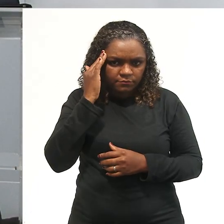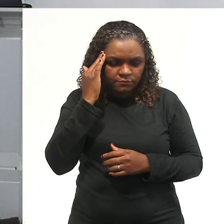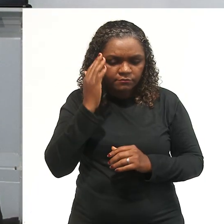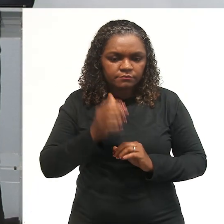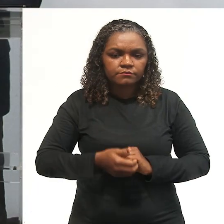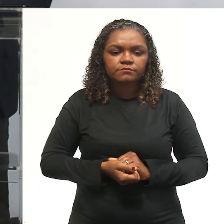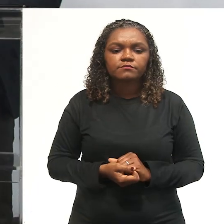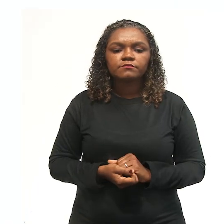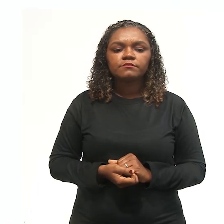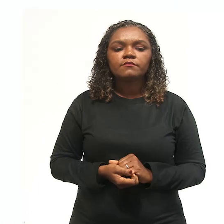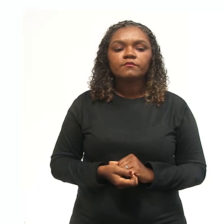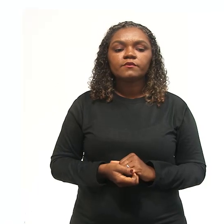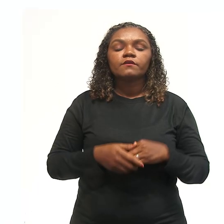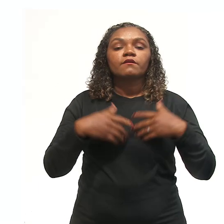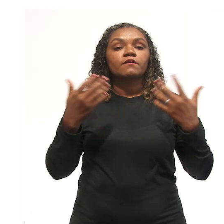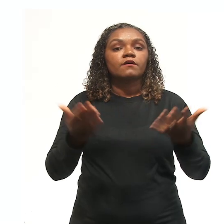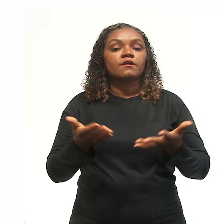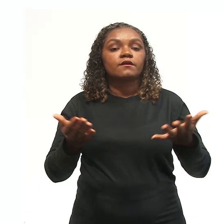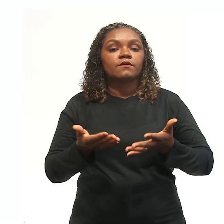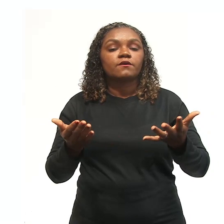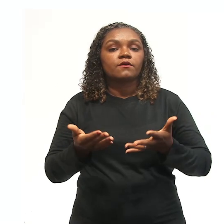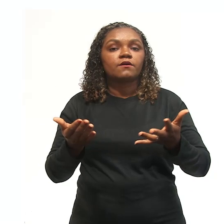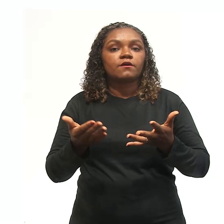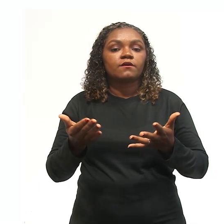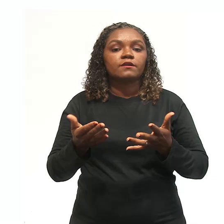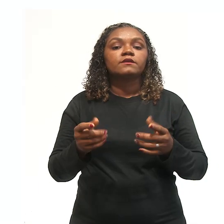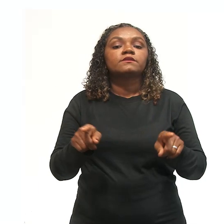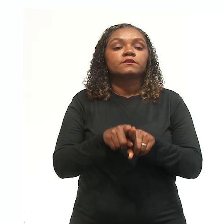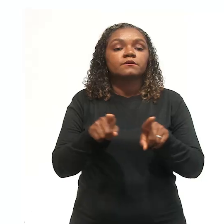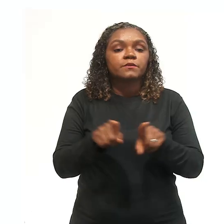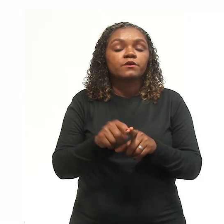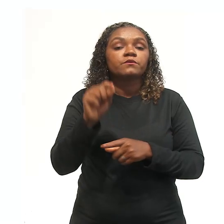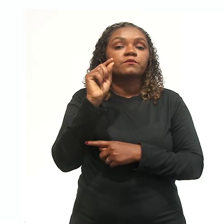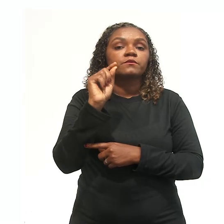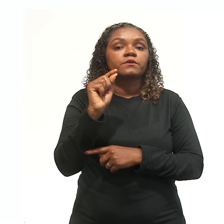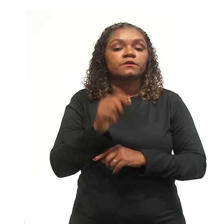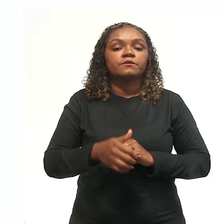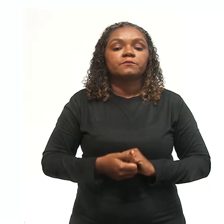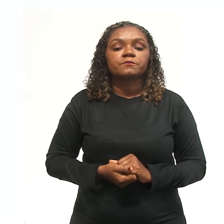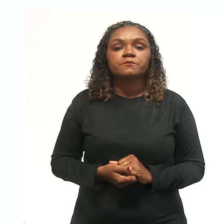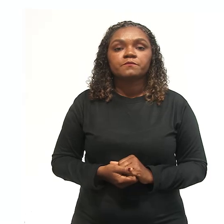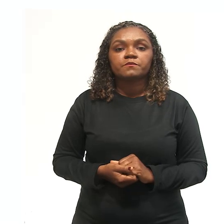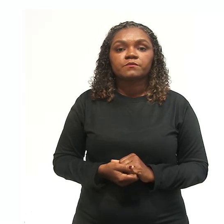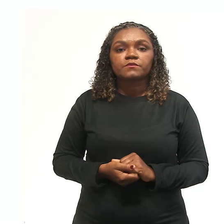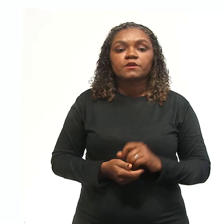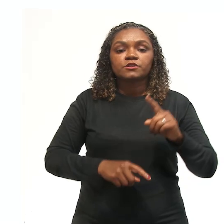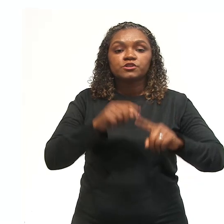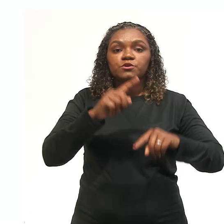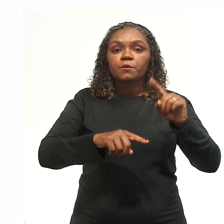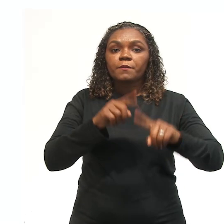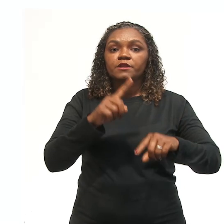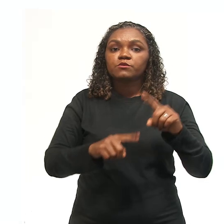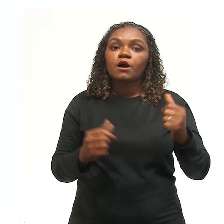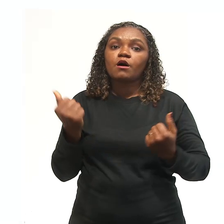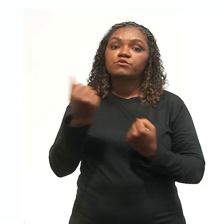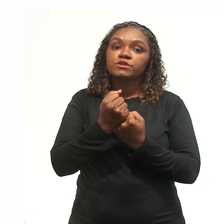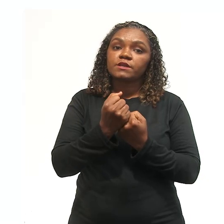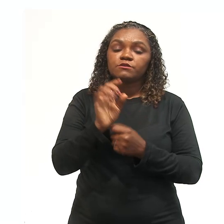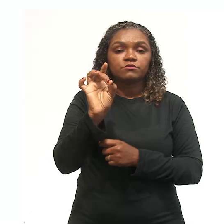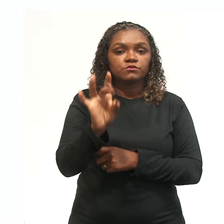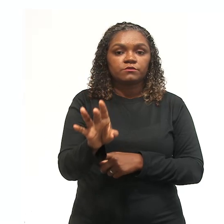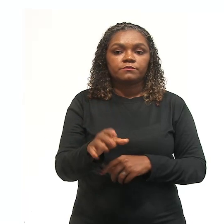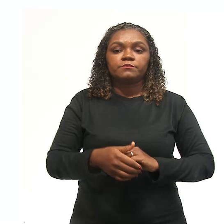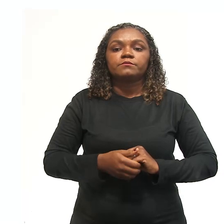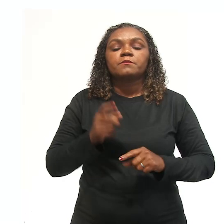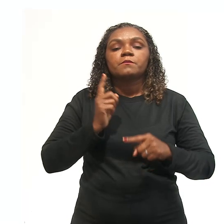aulas anteriores. O pregão eletrônico ele pode também se dar por uma espécie de instrumento auxiliar.